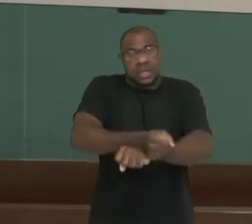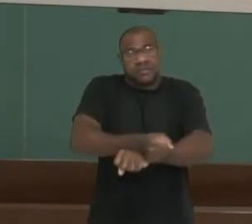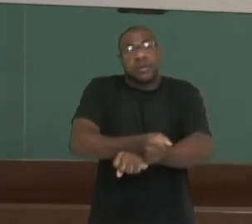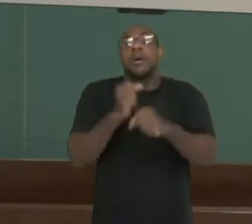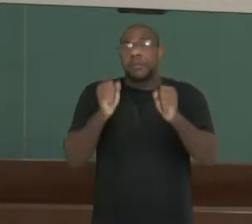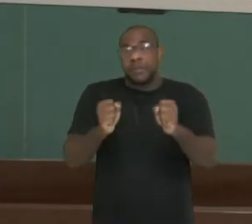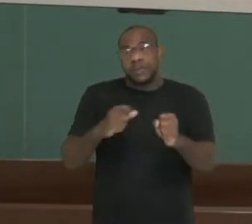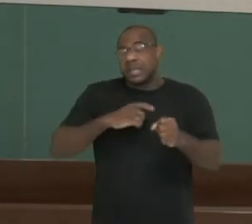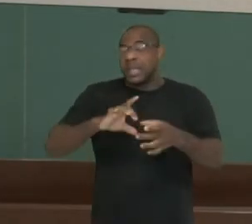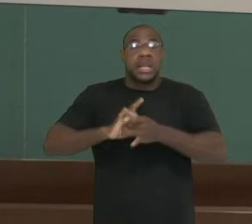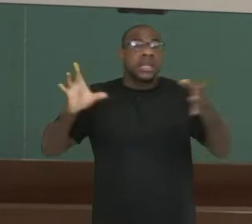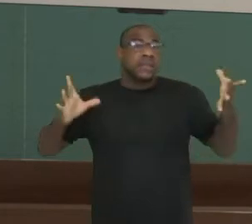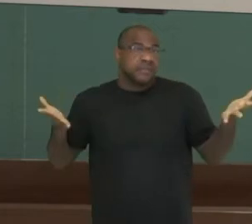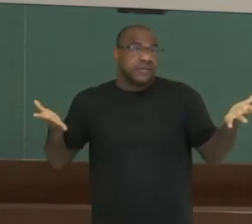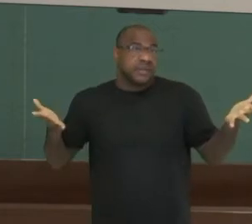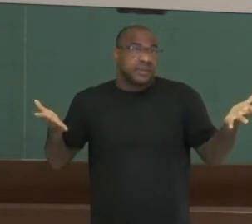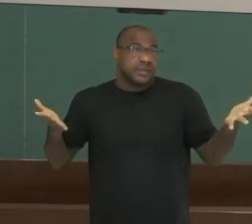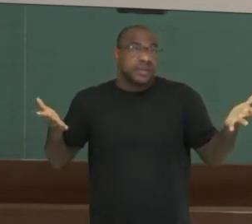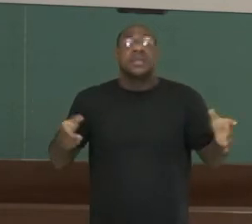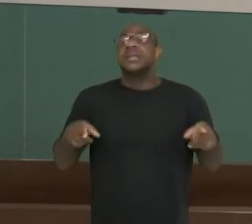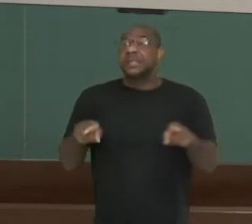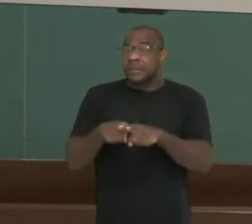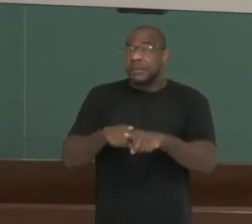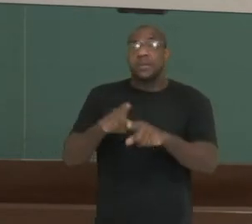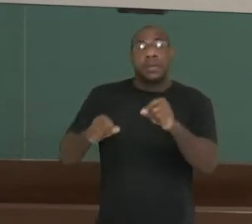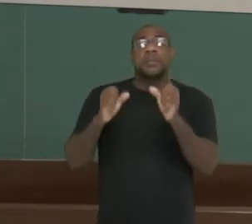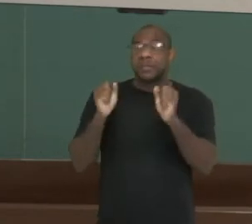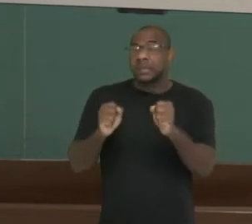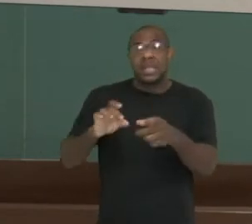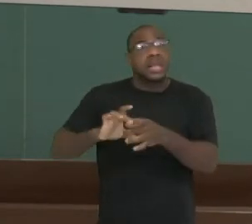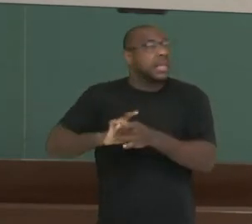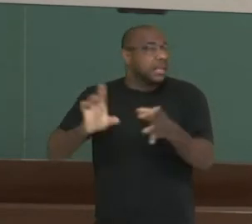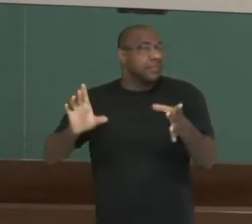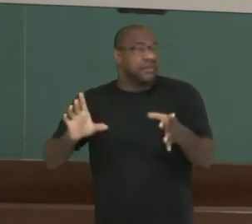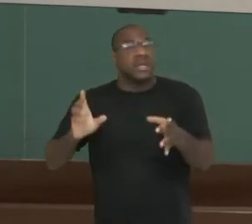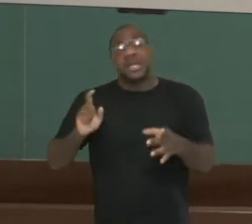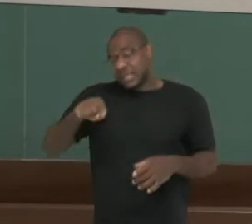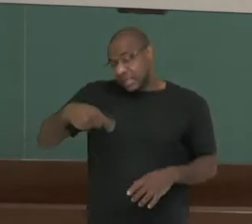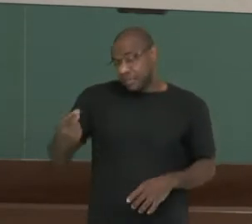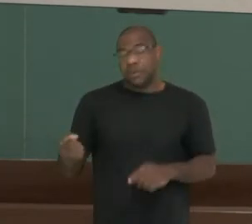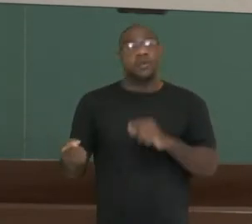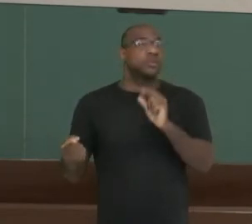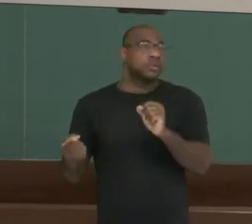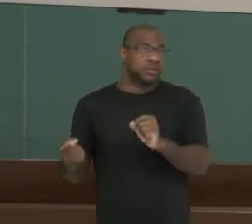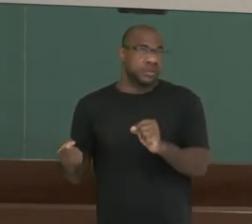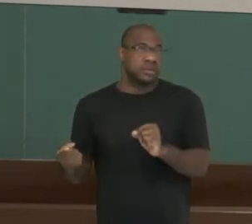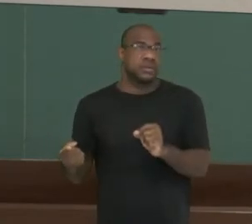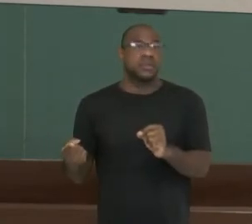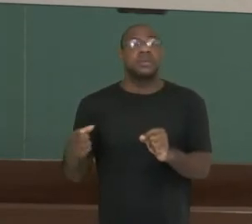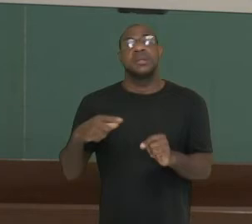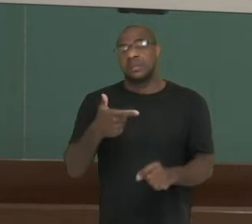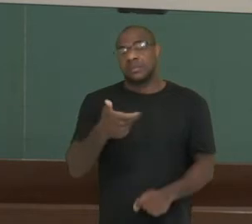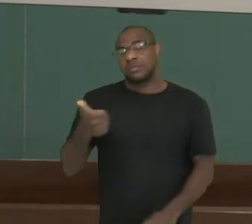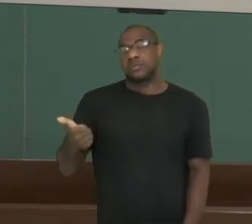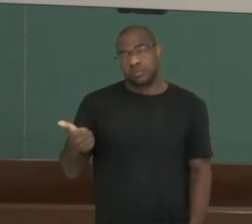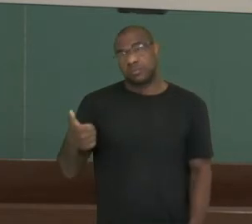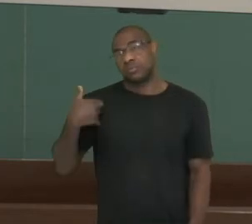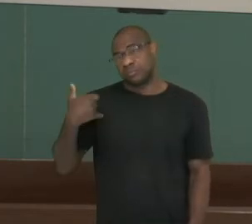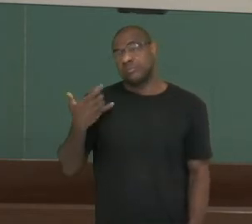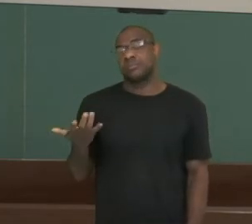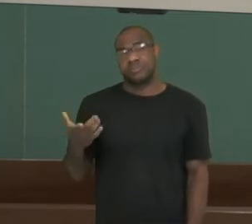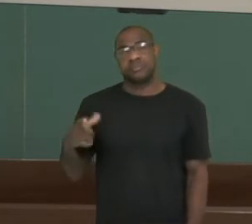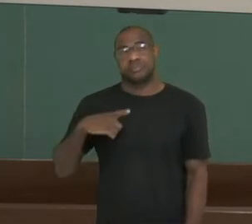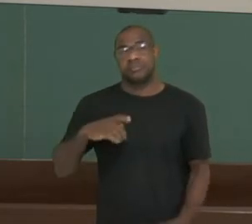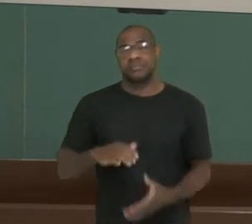se tornar livre, inclusive poder se tornar livre após, né, até indivíduos após os 21 anos que não